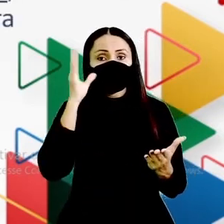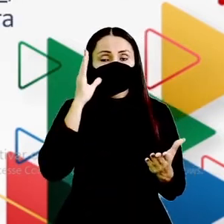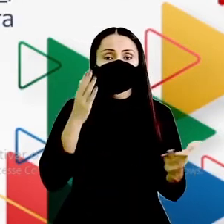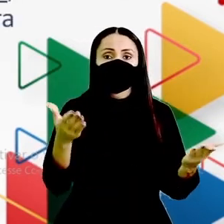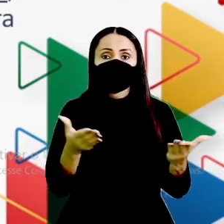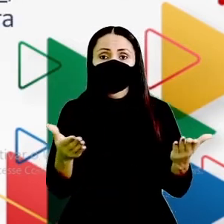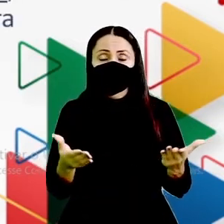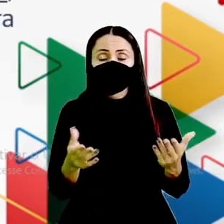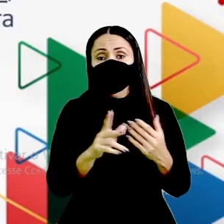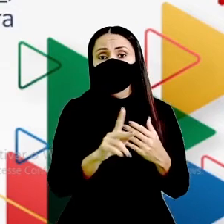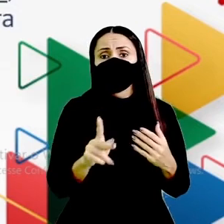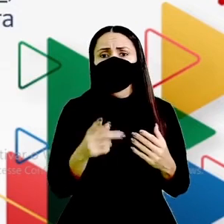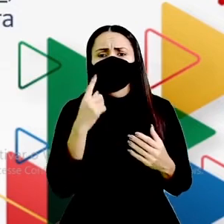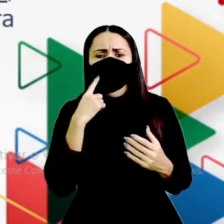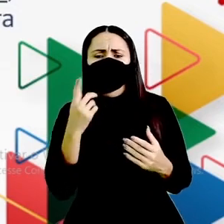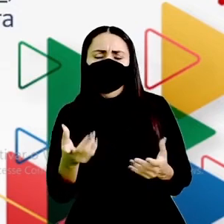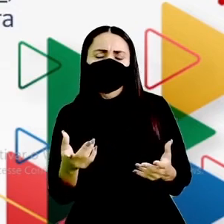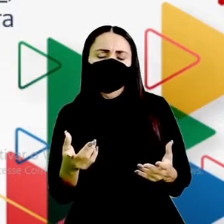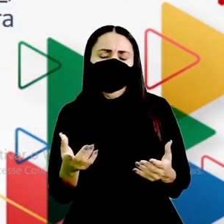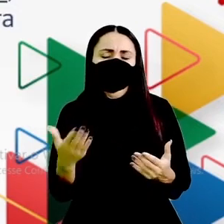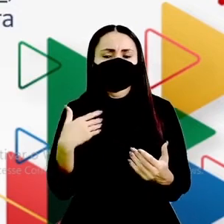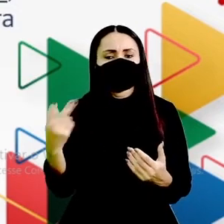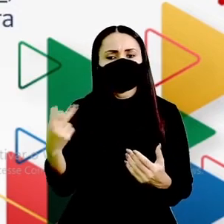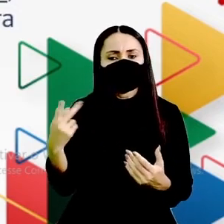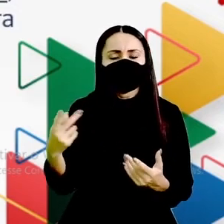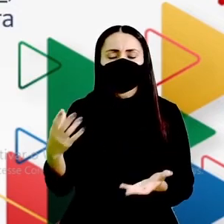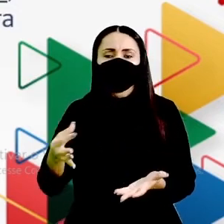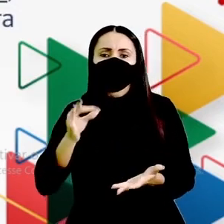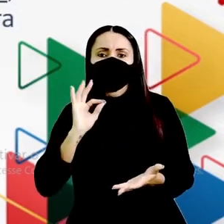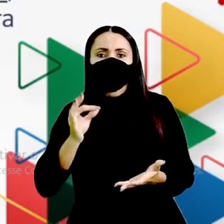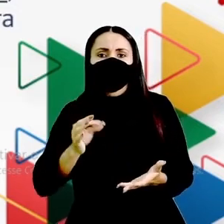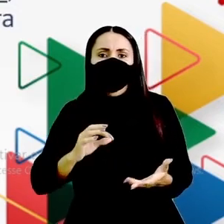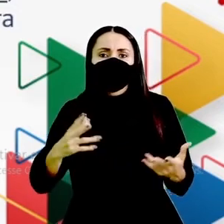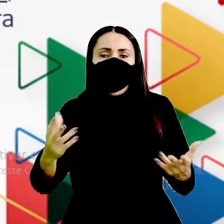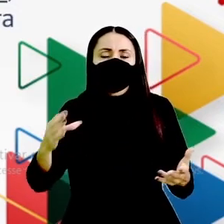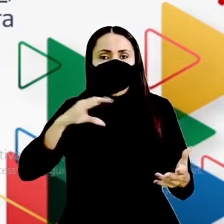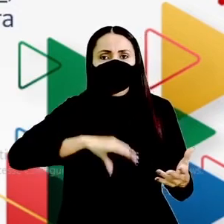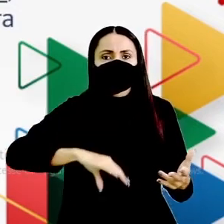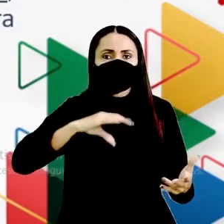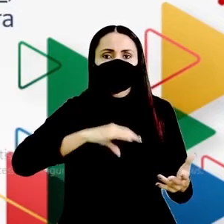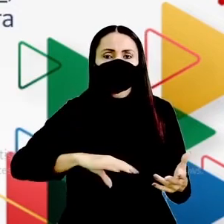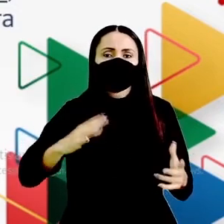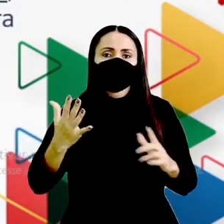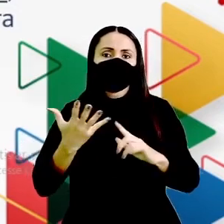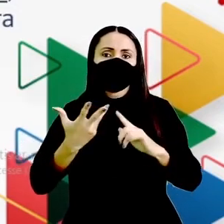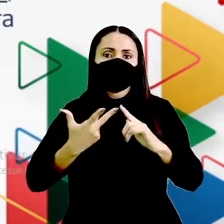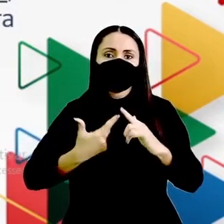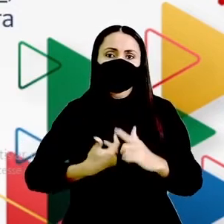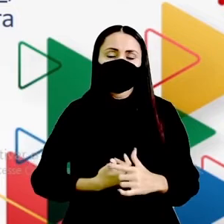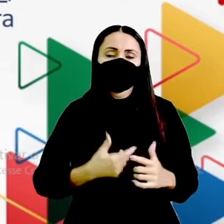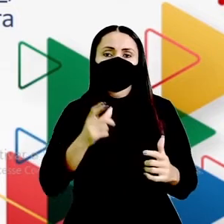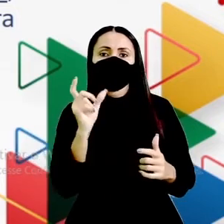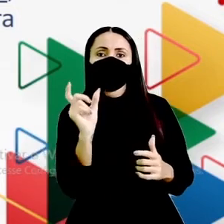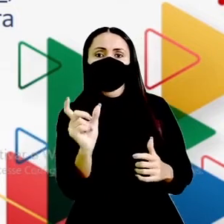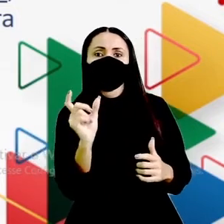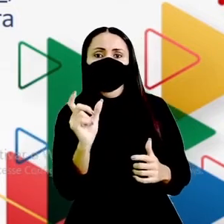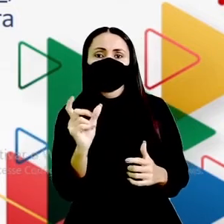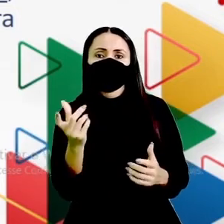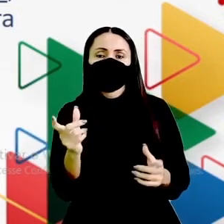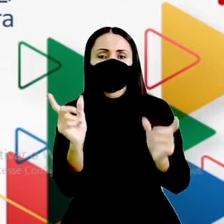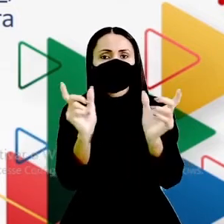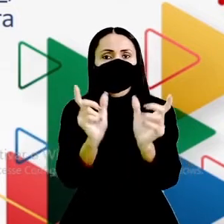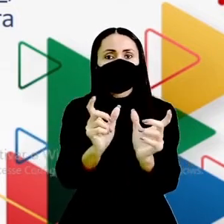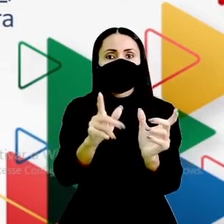tomando um café, você me disse que na língua portuguesa, né, a maior quantidade de palavras são paroxítonas, né? Isso, somos